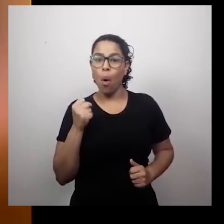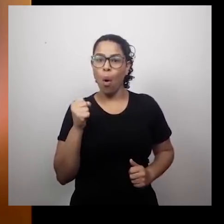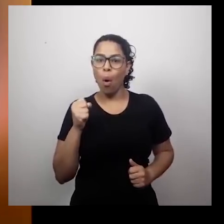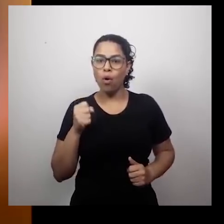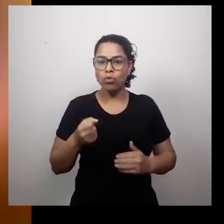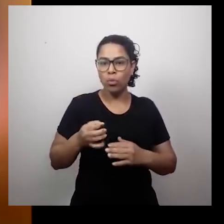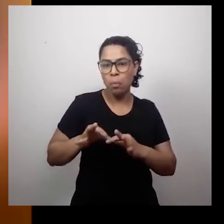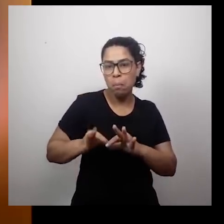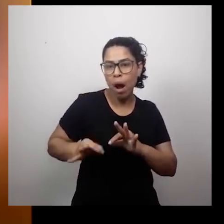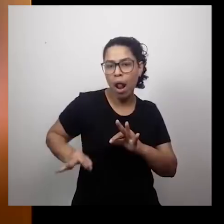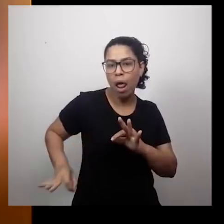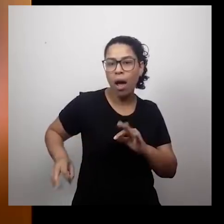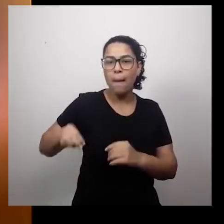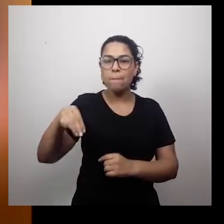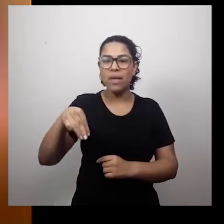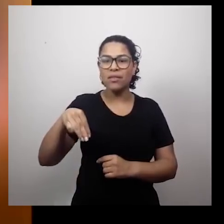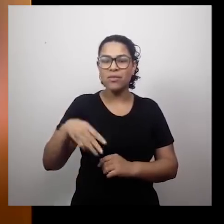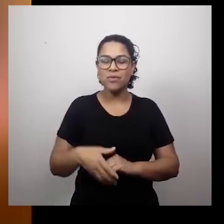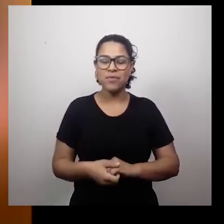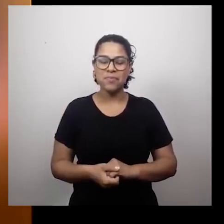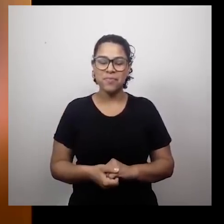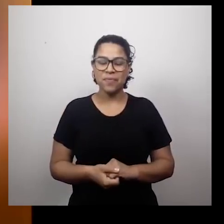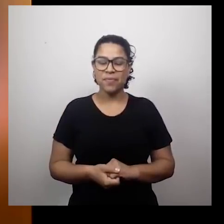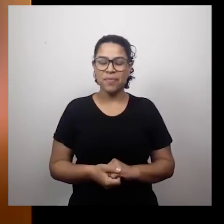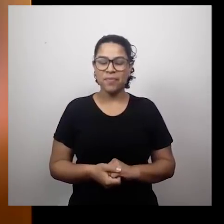8 metros.